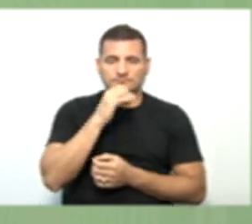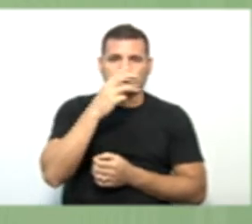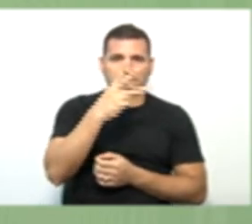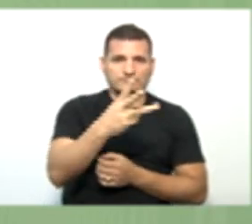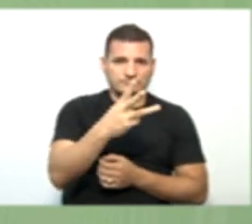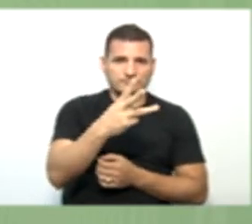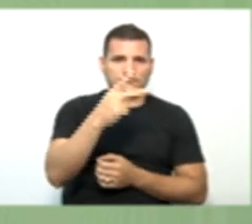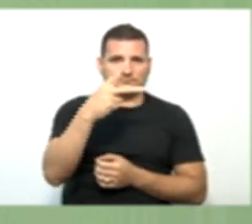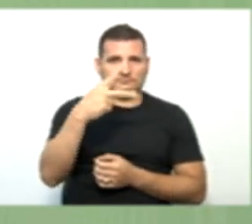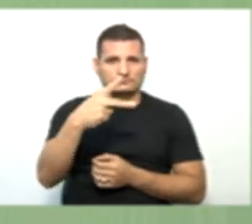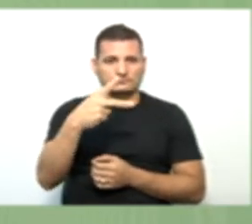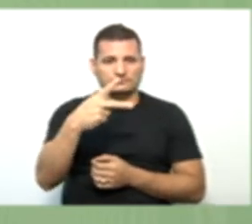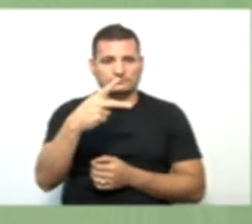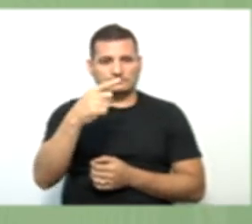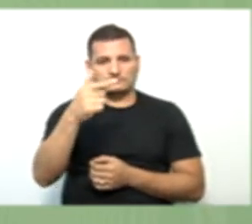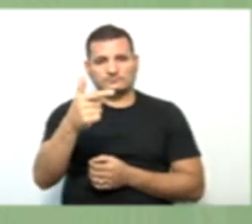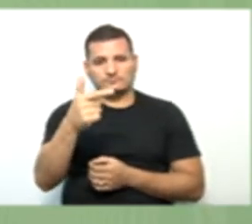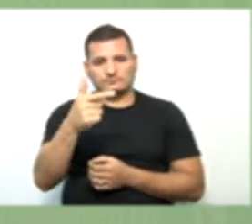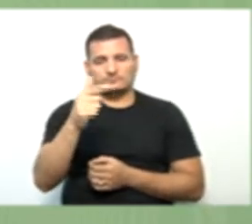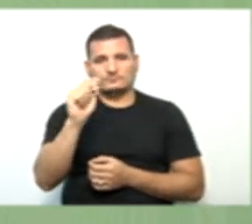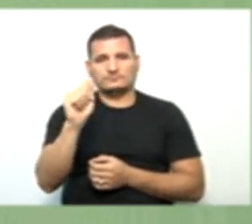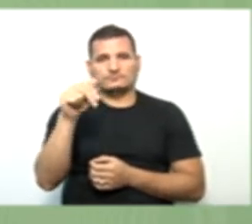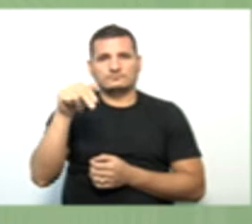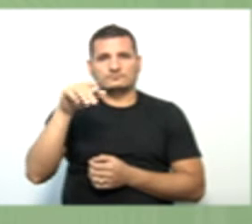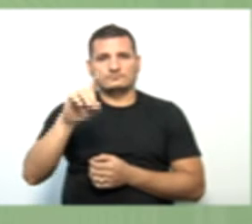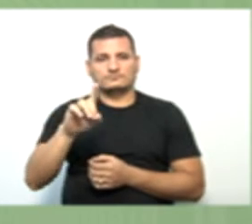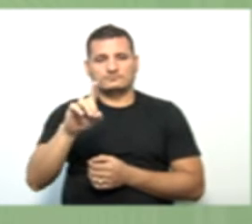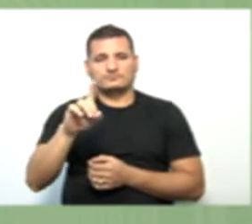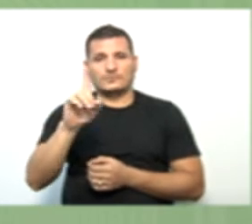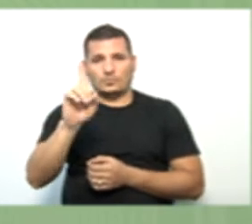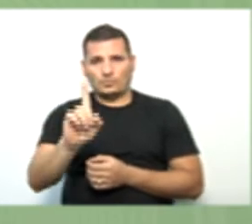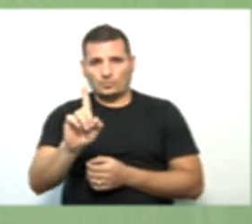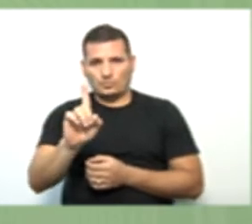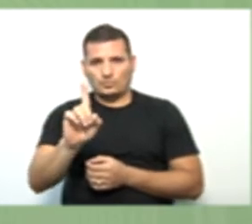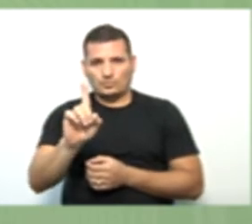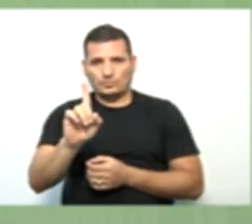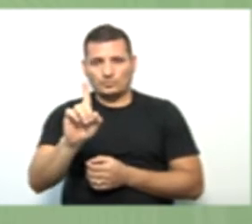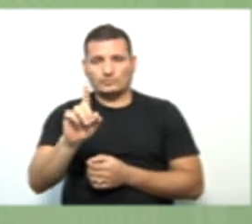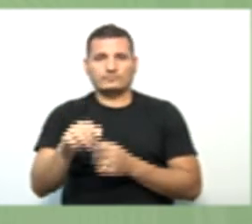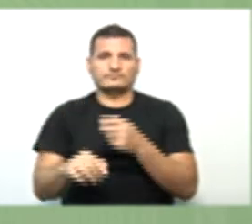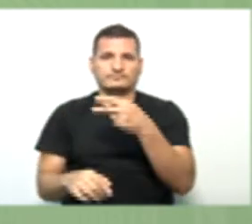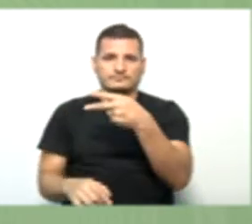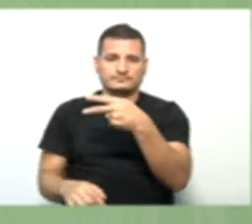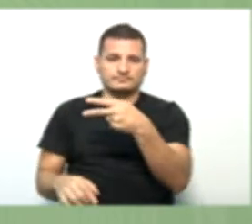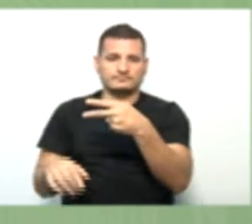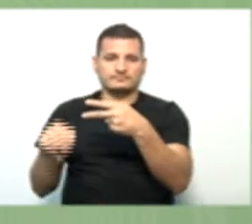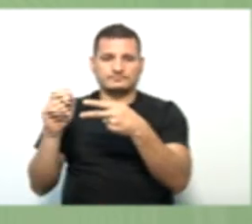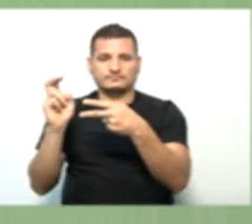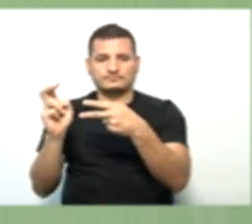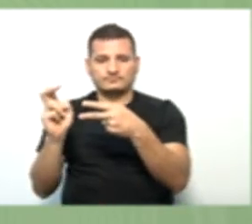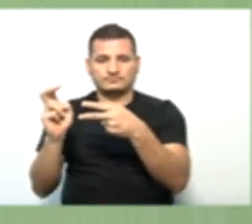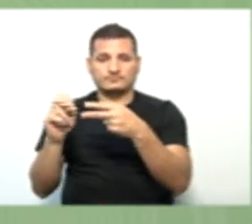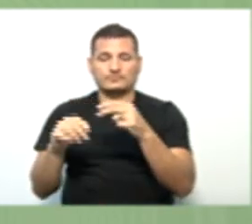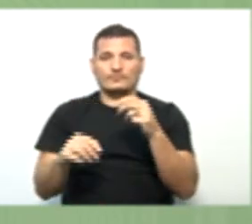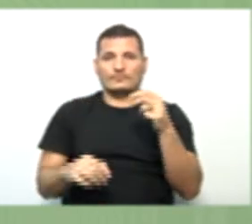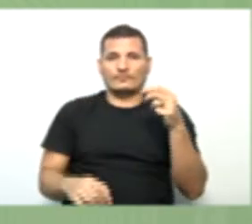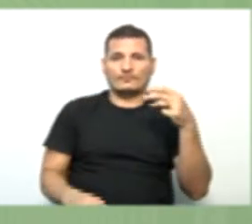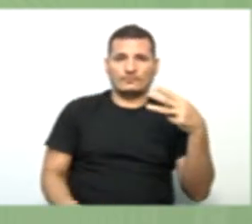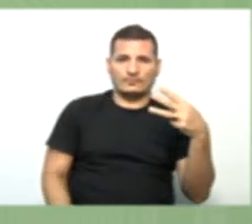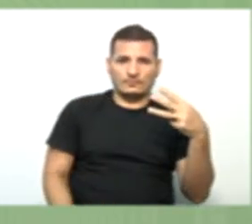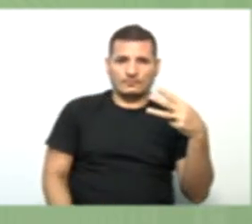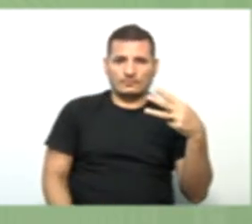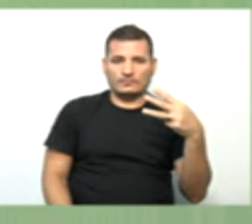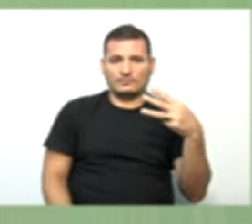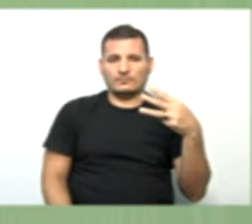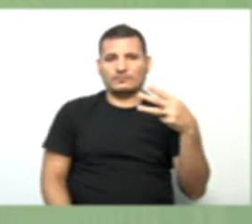AND 1 é menor que 5. Então, 3 é maior que 2 é verdadeiro. 1 é